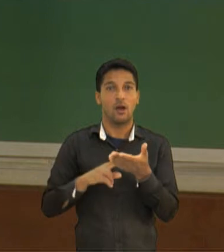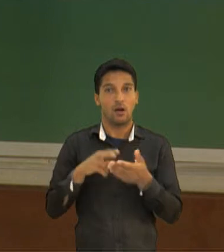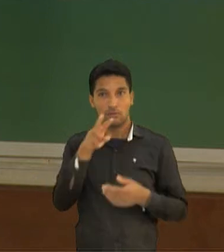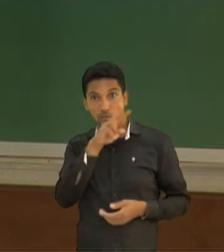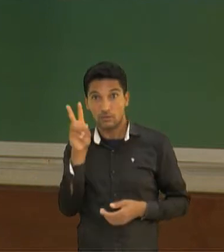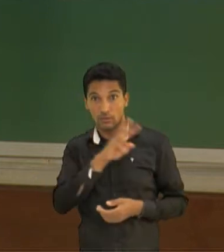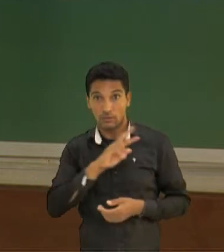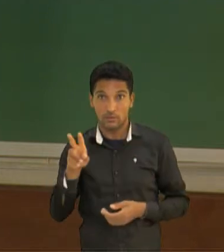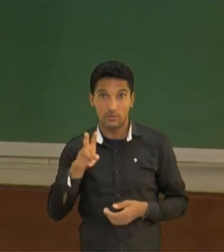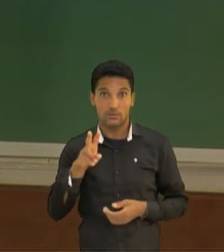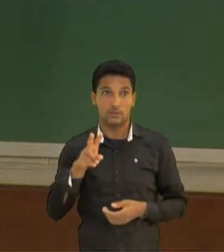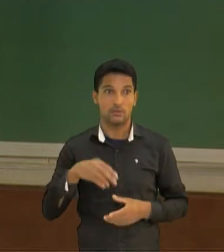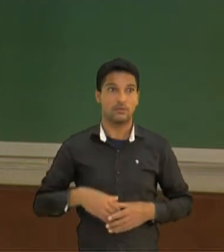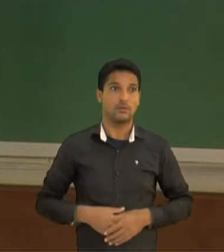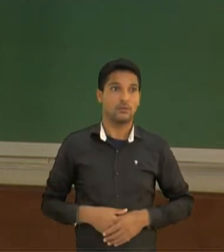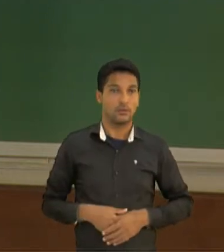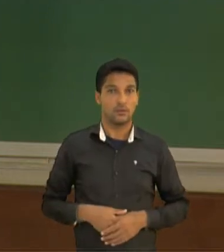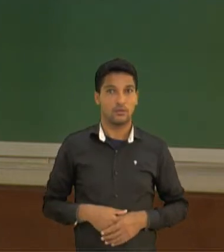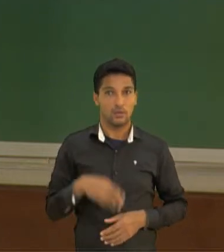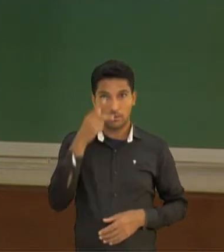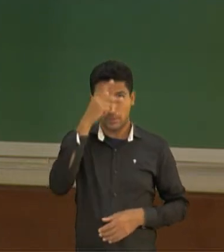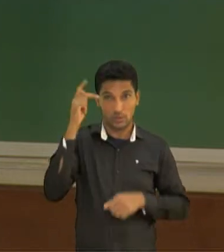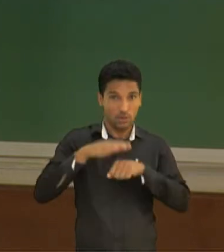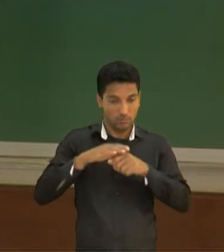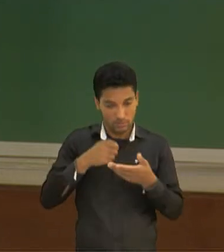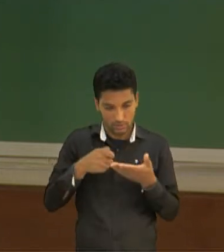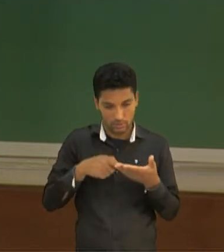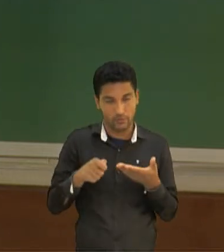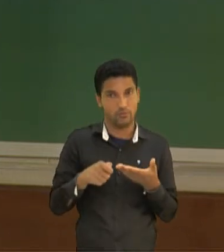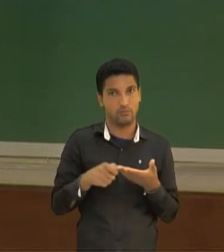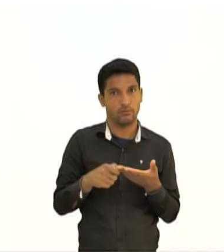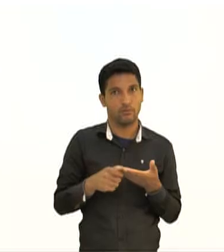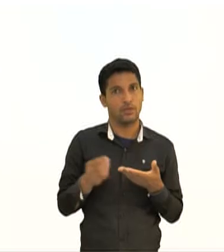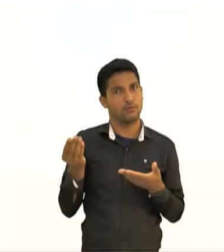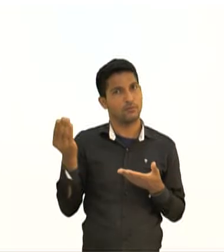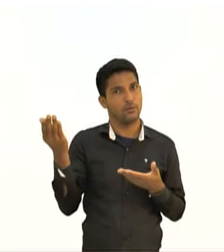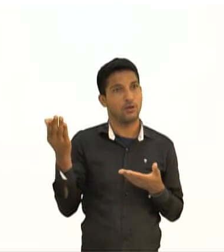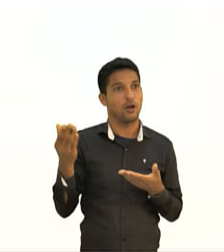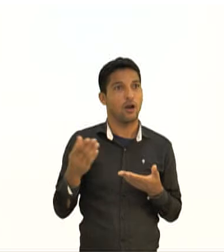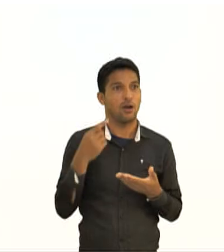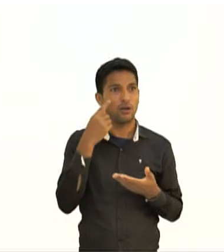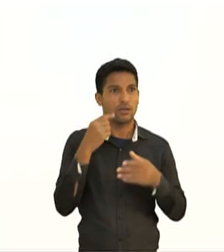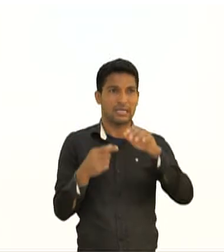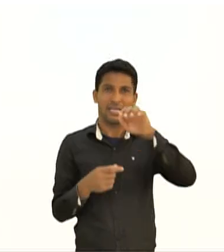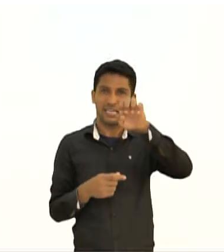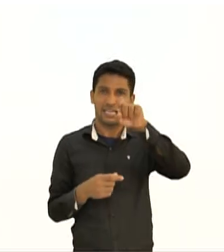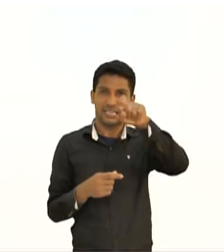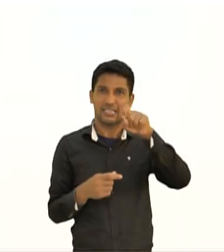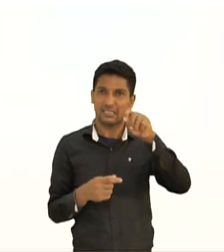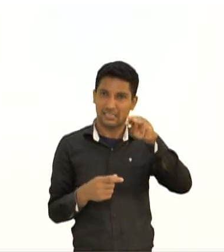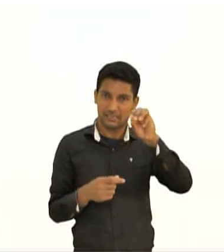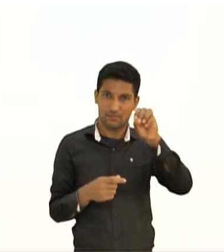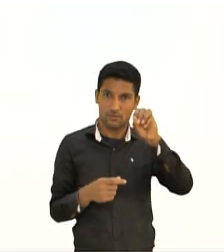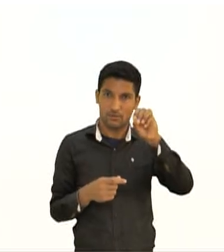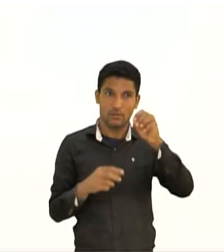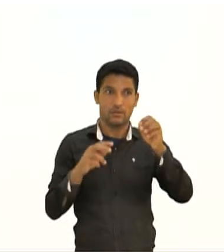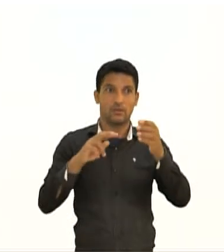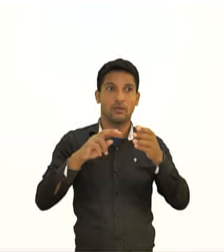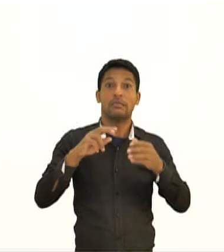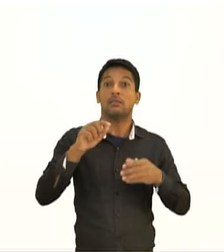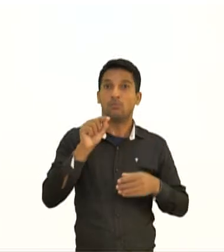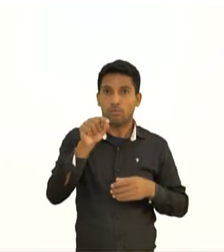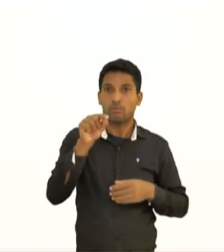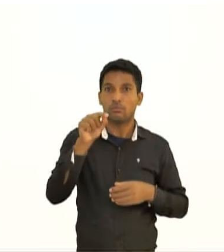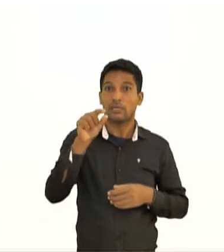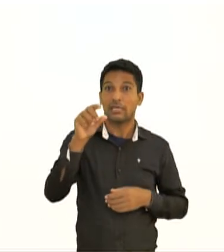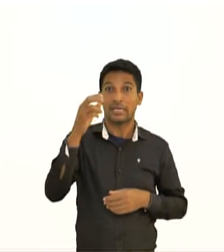né, a pessoa a quem se destina essa carta. Então ele colocou Exmo, né? Exmo, senhor diretor do